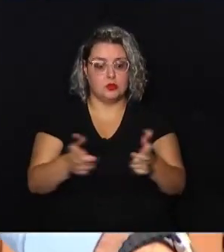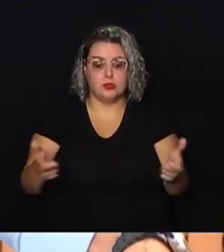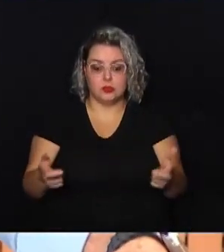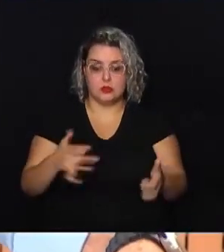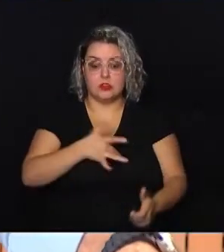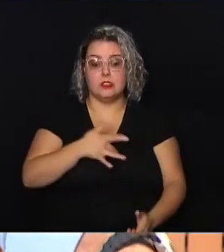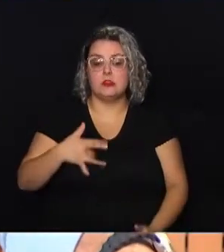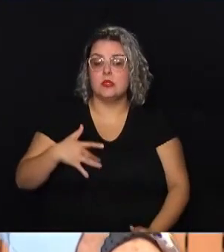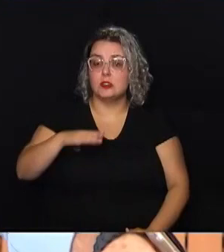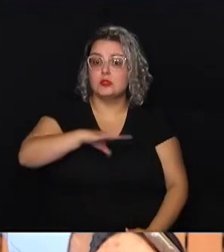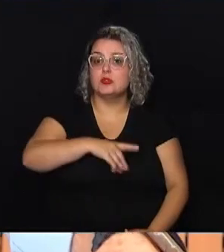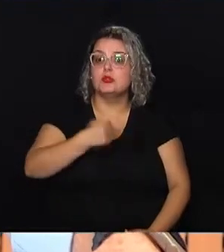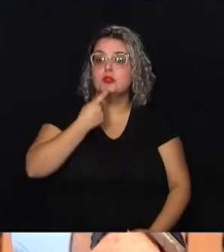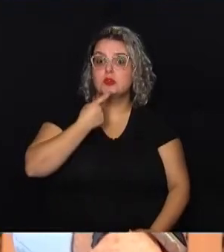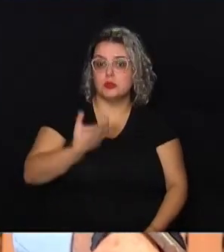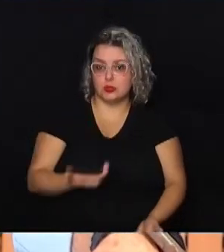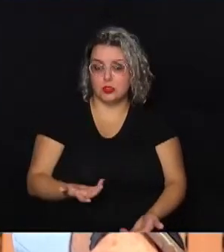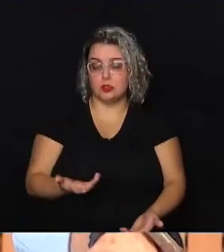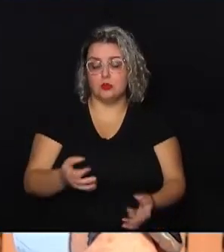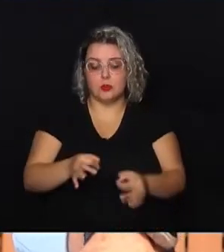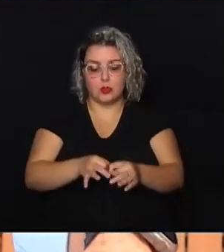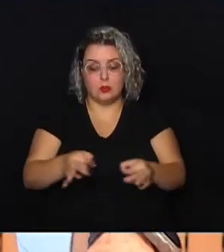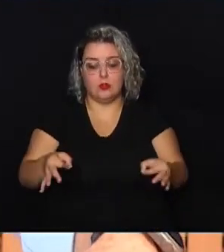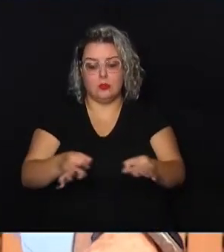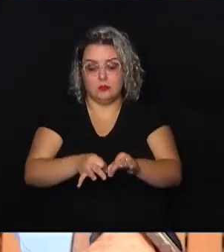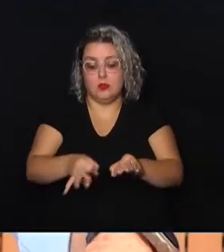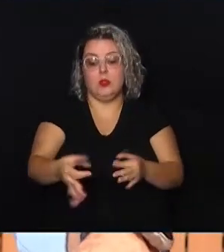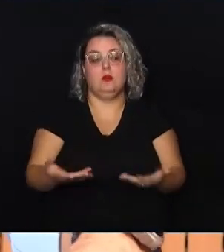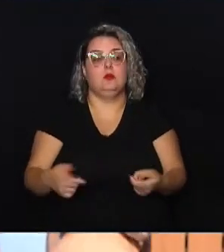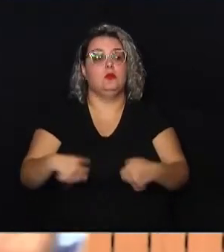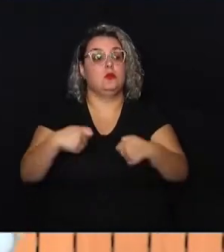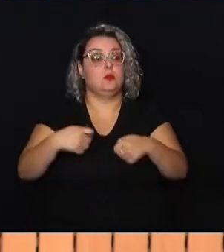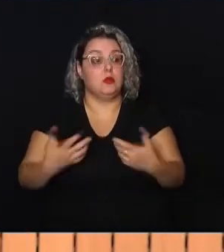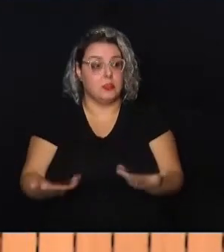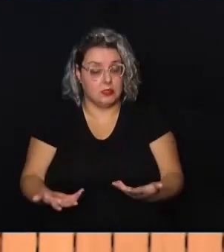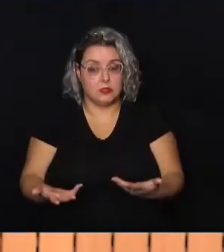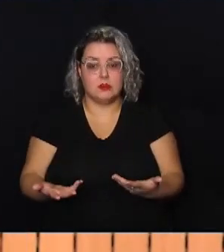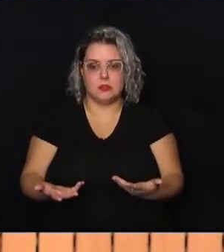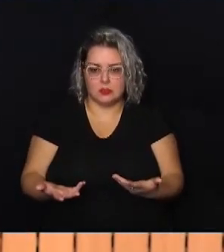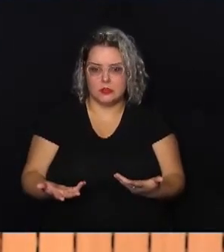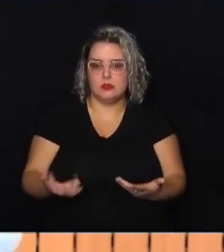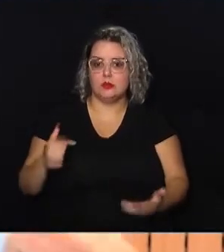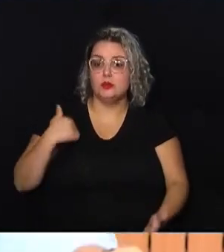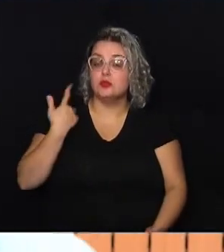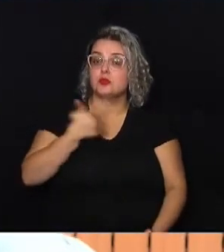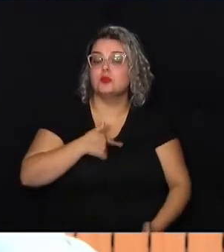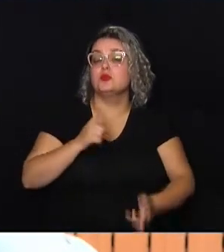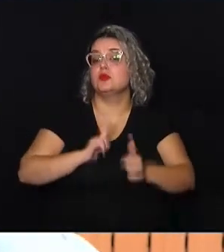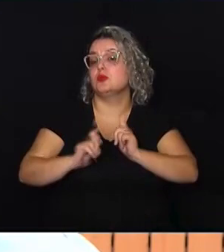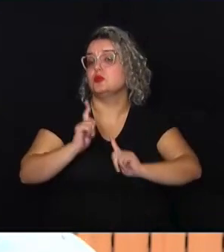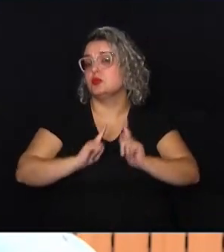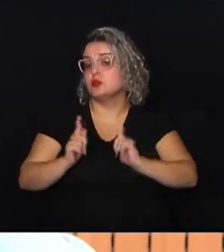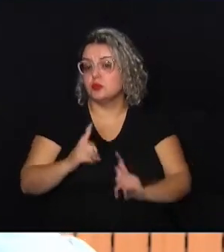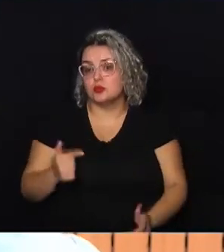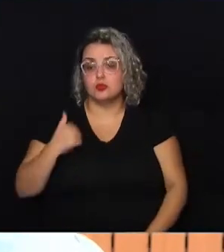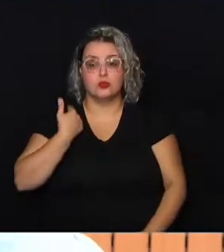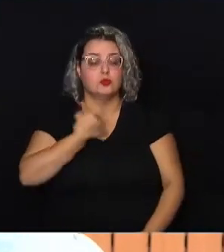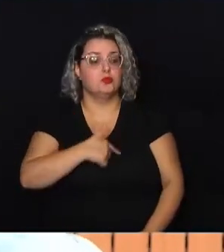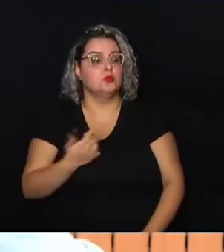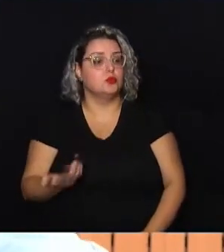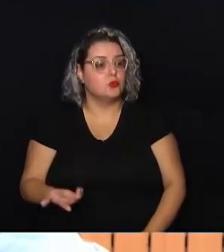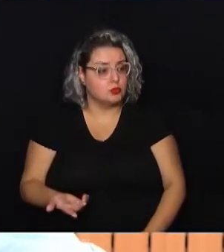de Campinas, o tamanho da necessidade dos nossos gestores, dos